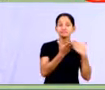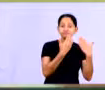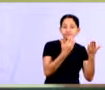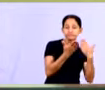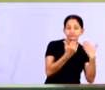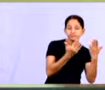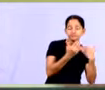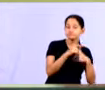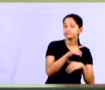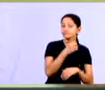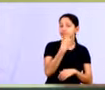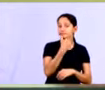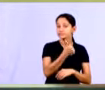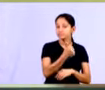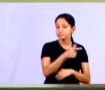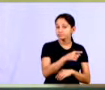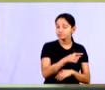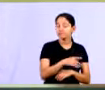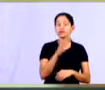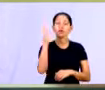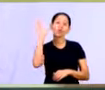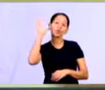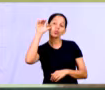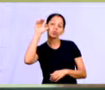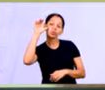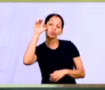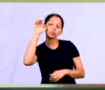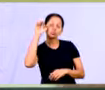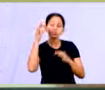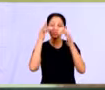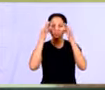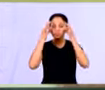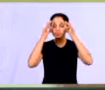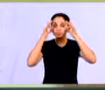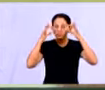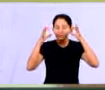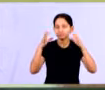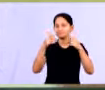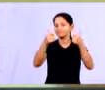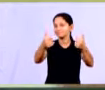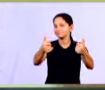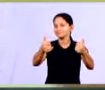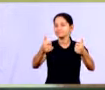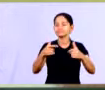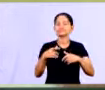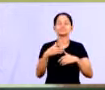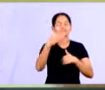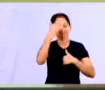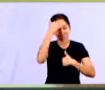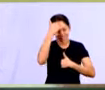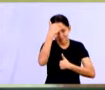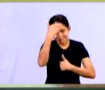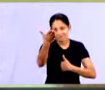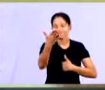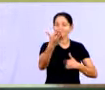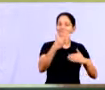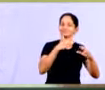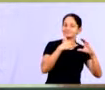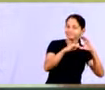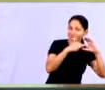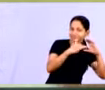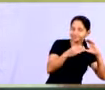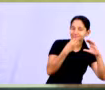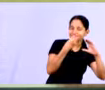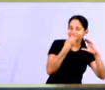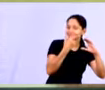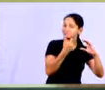aqui, professora? Os alunos estão curiosos, parece que estão prestando atenção. Gente, muito obrigada pela participação de vocês aqui no chat.